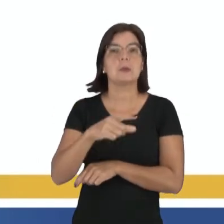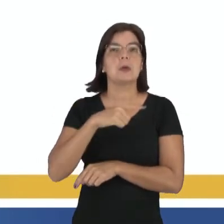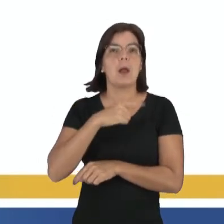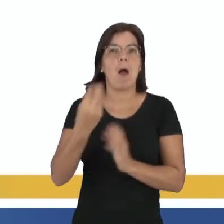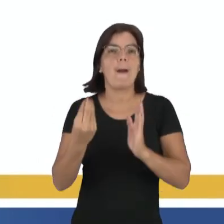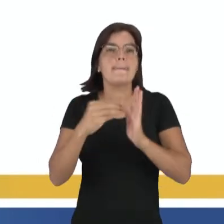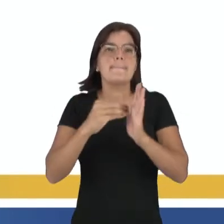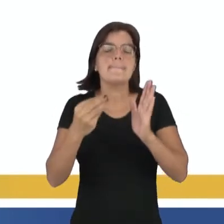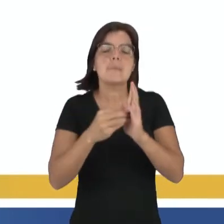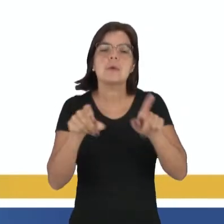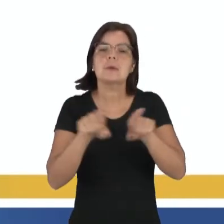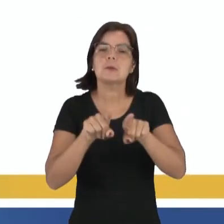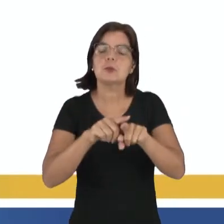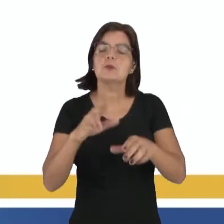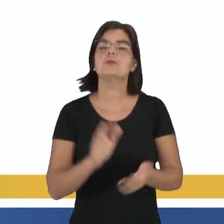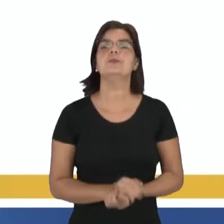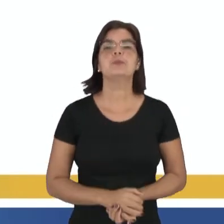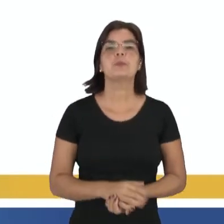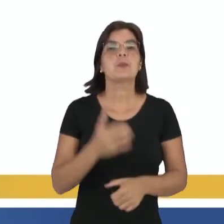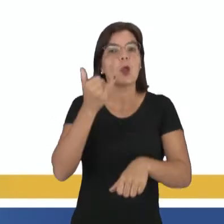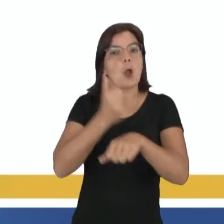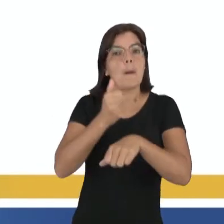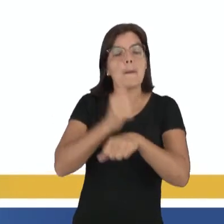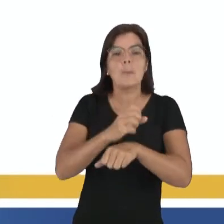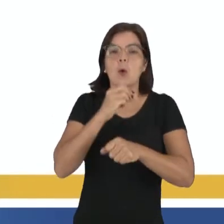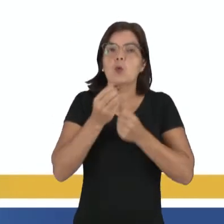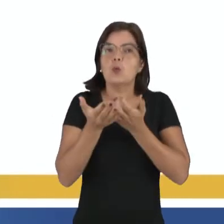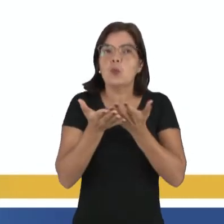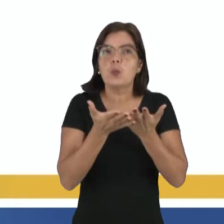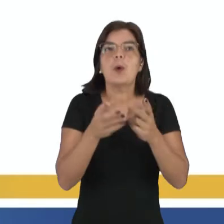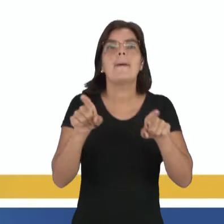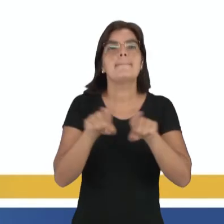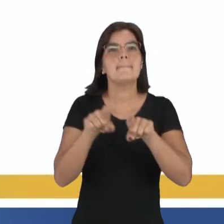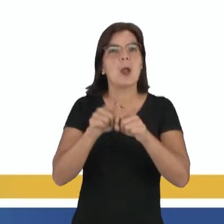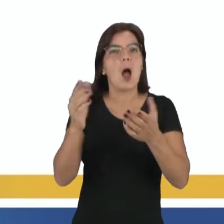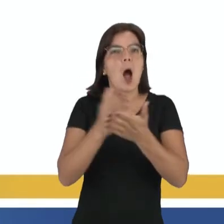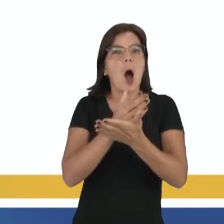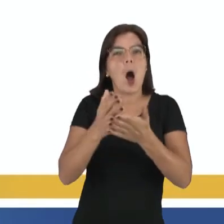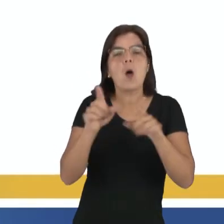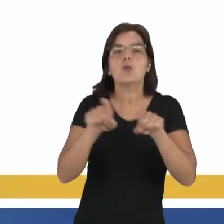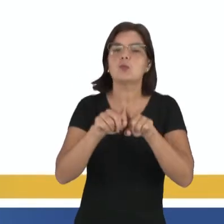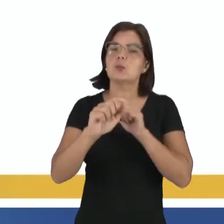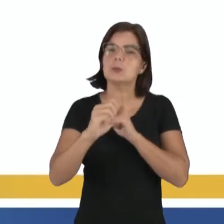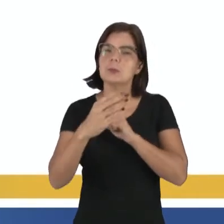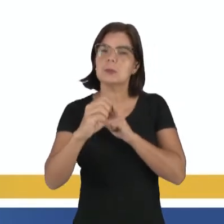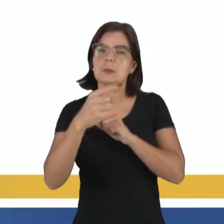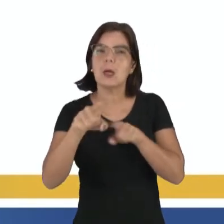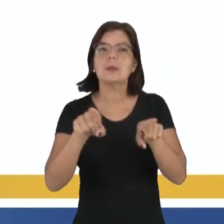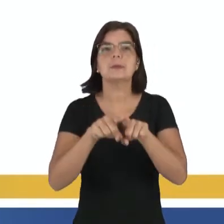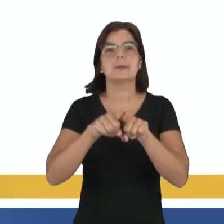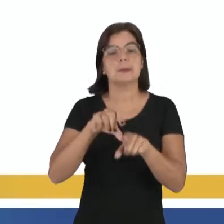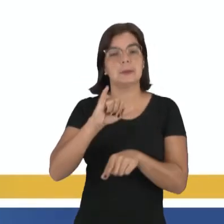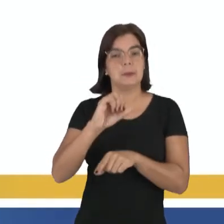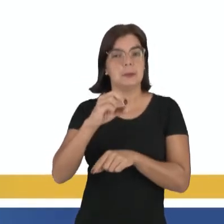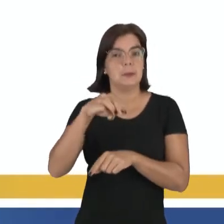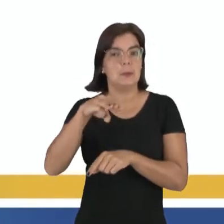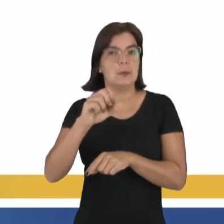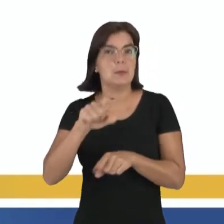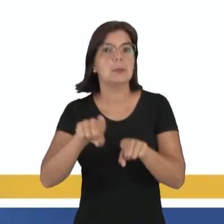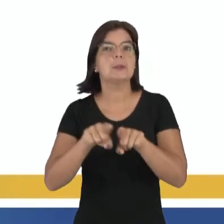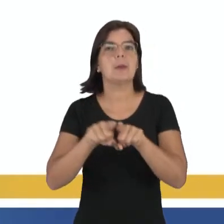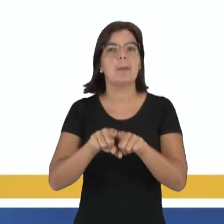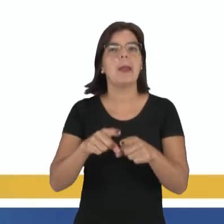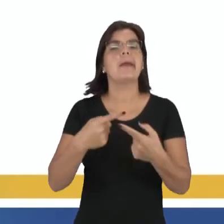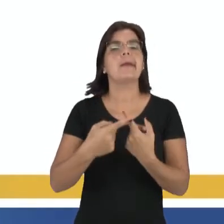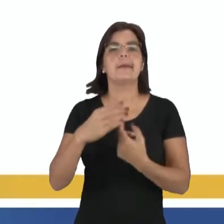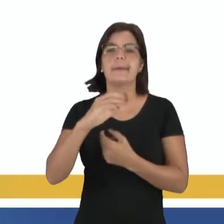as seguintes principais aplicações: ferro em pó para certos tipos de aços, ímãs,